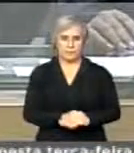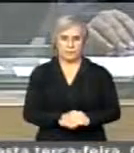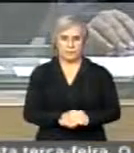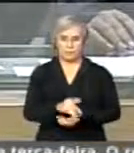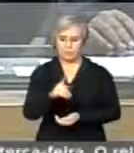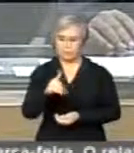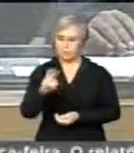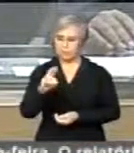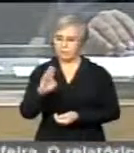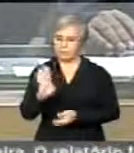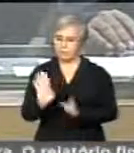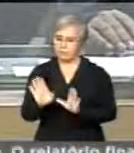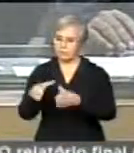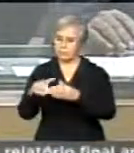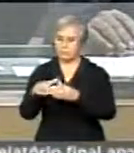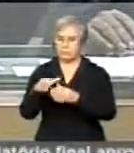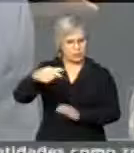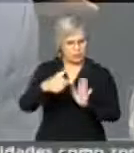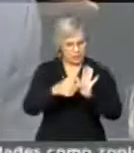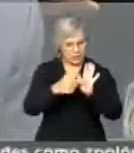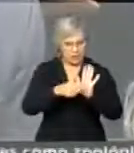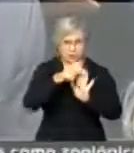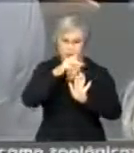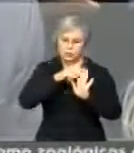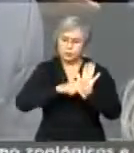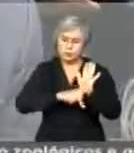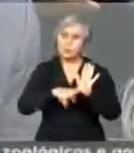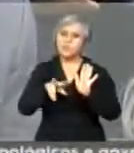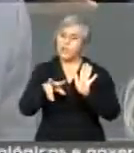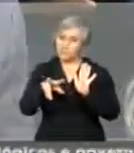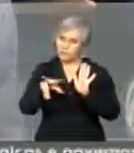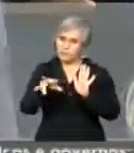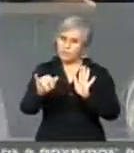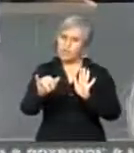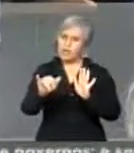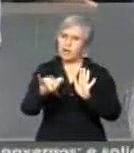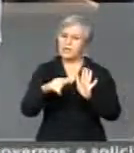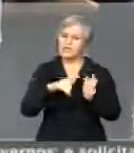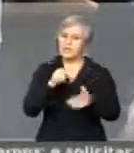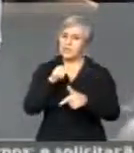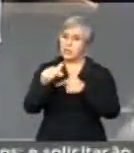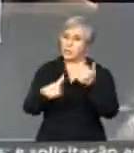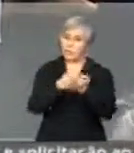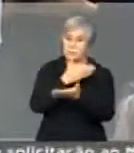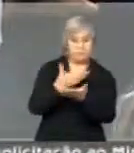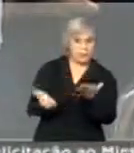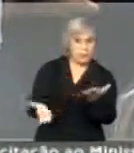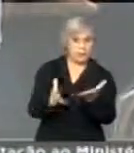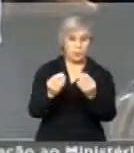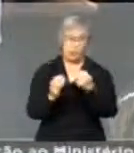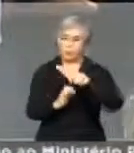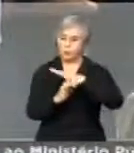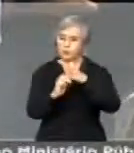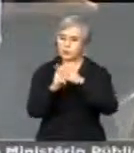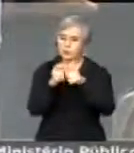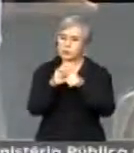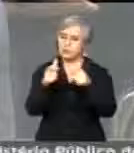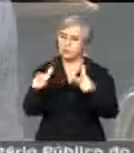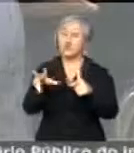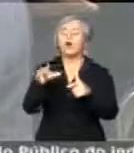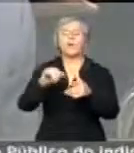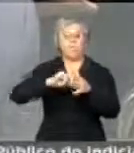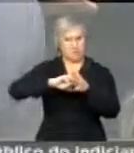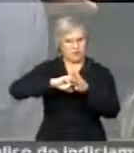Bloco do PRB. PRB vota sim, presidente. Sim, democratas. Presidente, mais uma vez, democratas mantém a